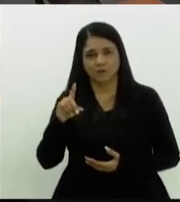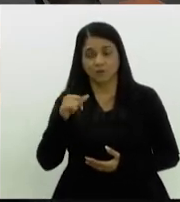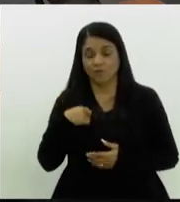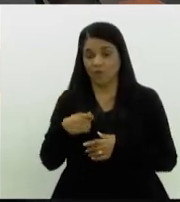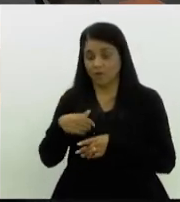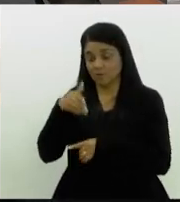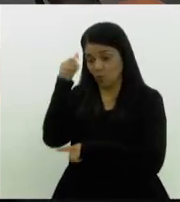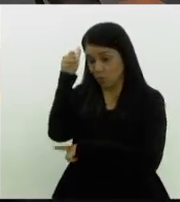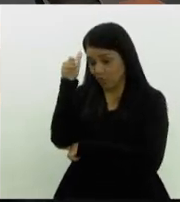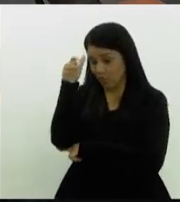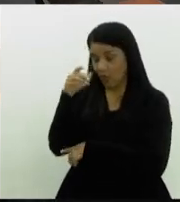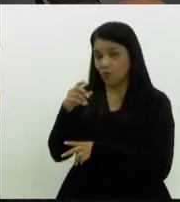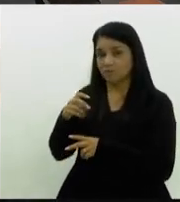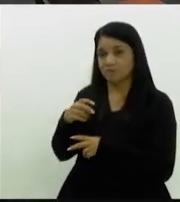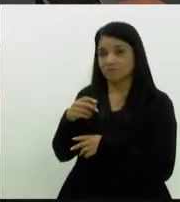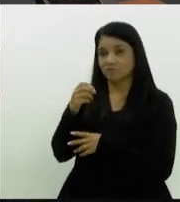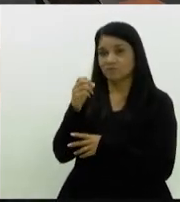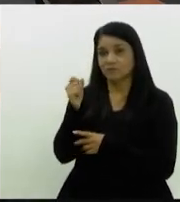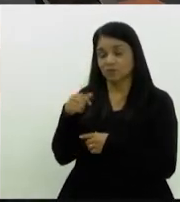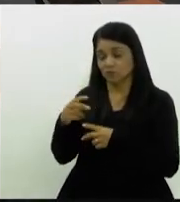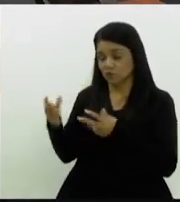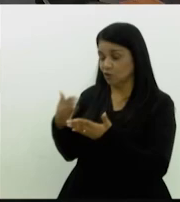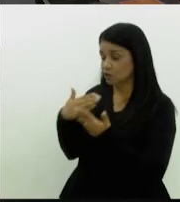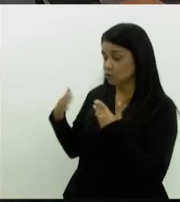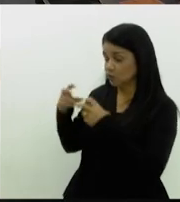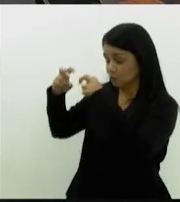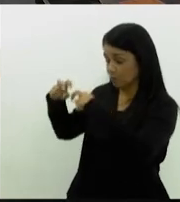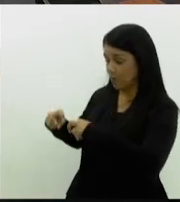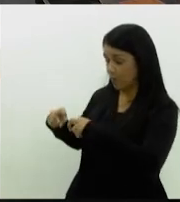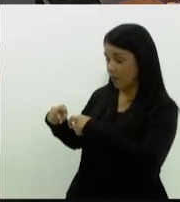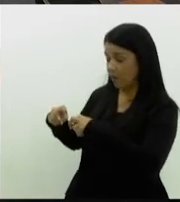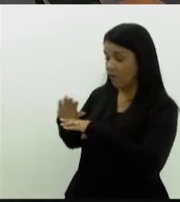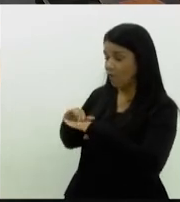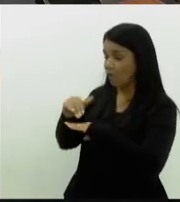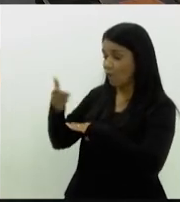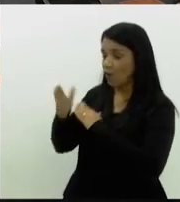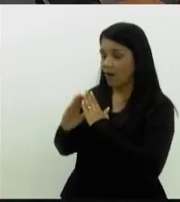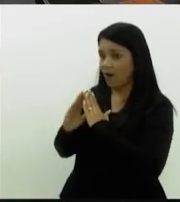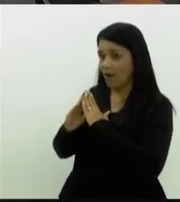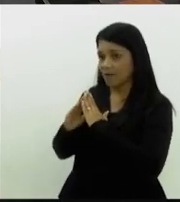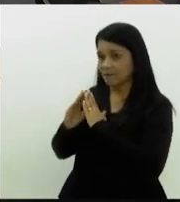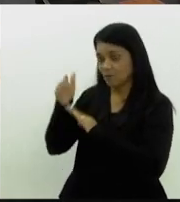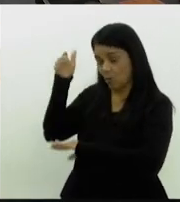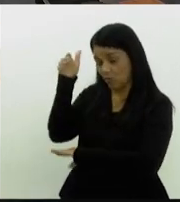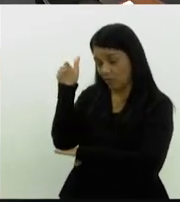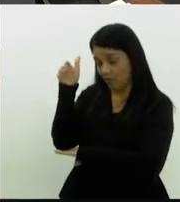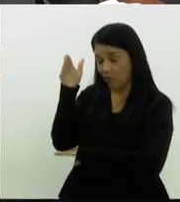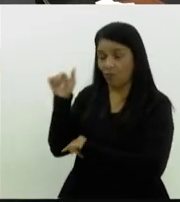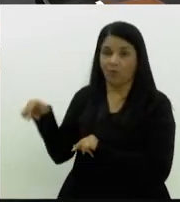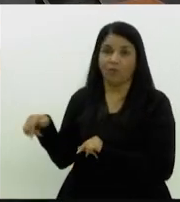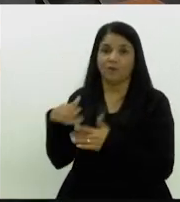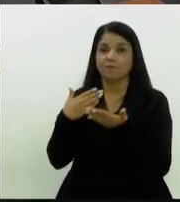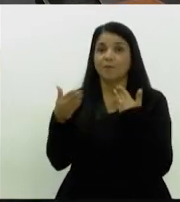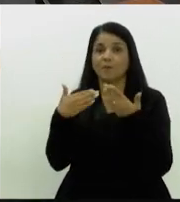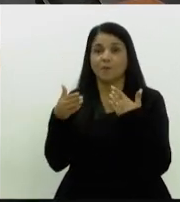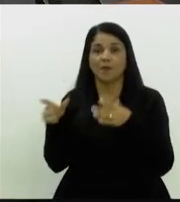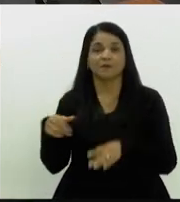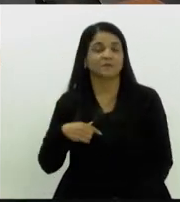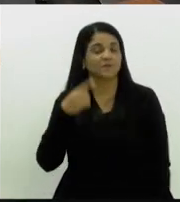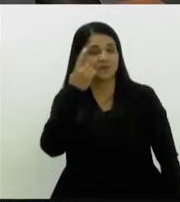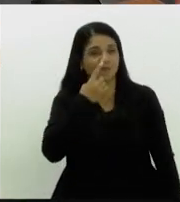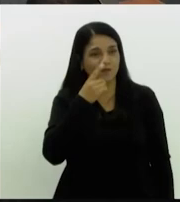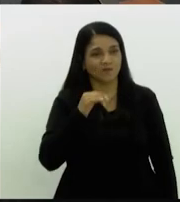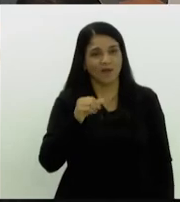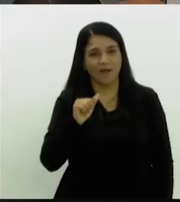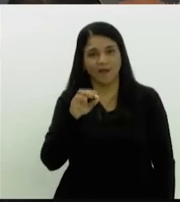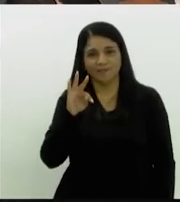isso com ele sozinho, com imparcialidade, para ficar eu e ele fora de casa, para a gente conversar melhor. Não, o deputado... Pode ir, deputado Átila, por favor. O deputado